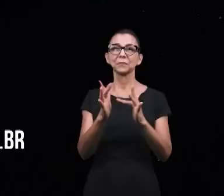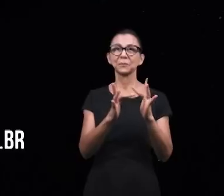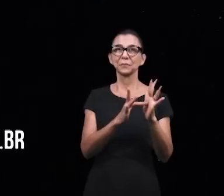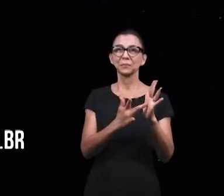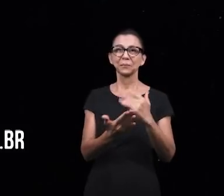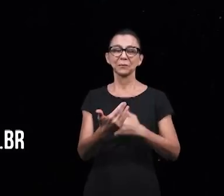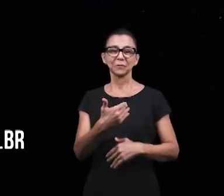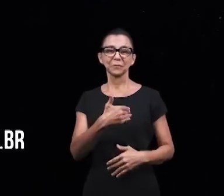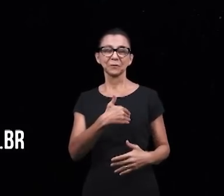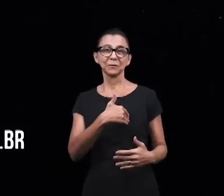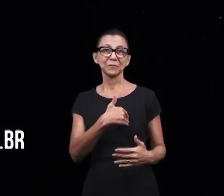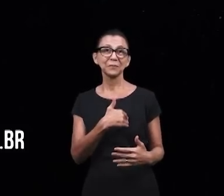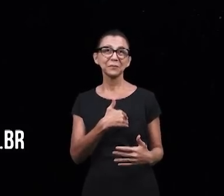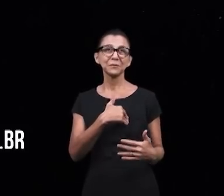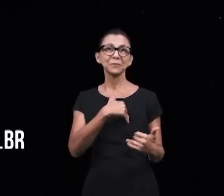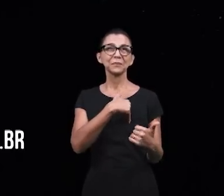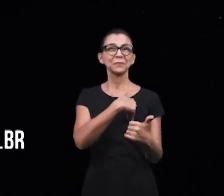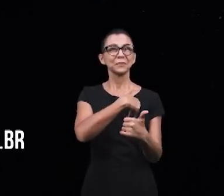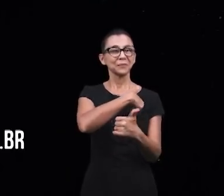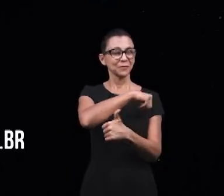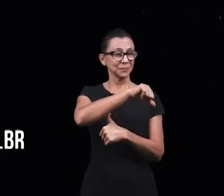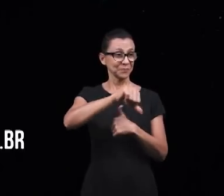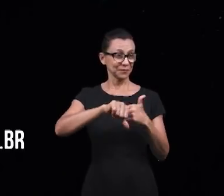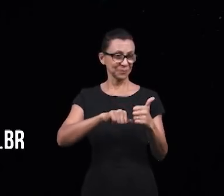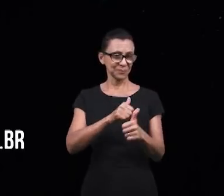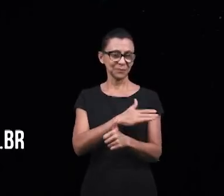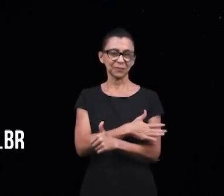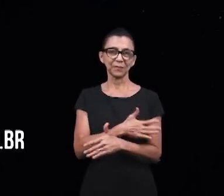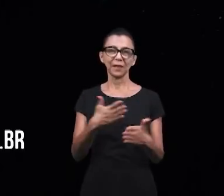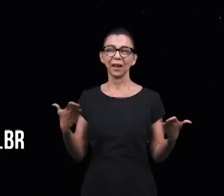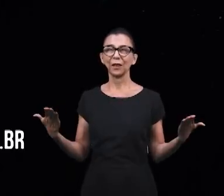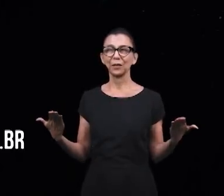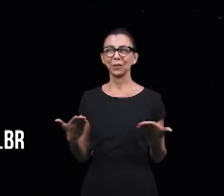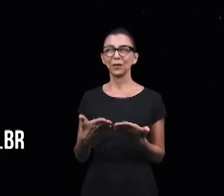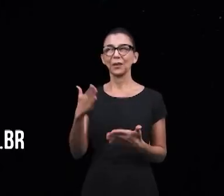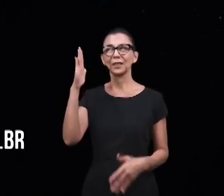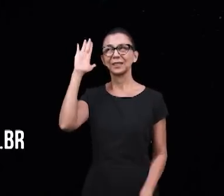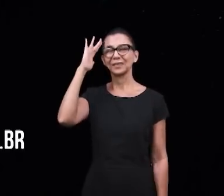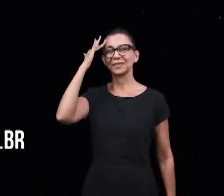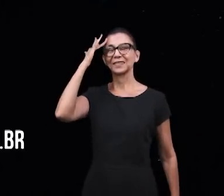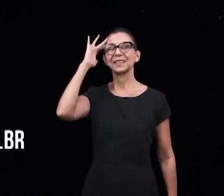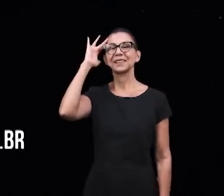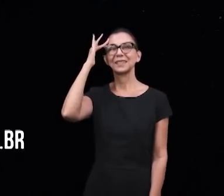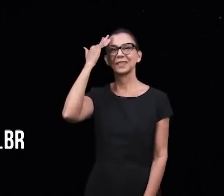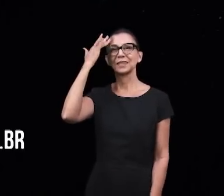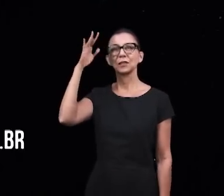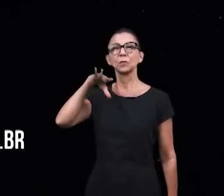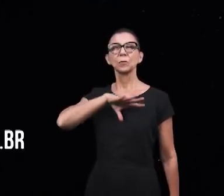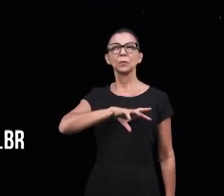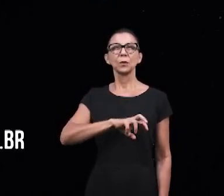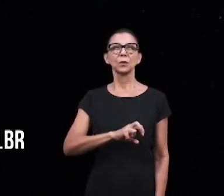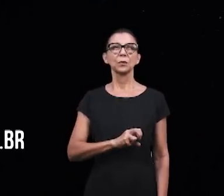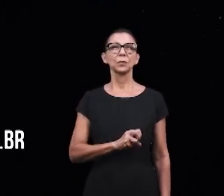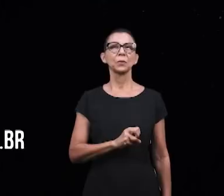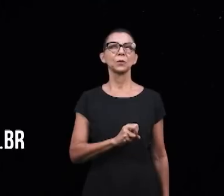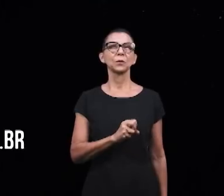Jesus. Nasci de novo pra entender o amor